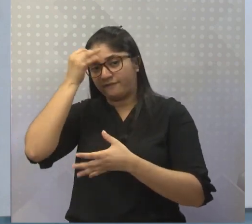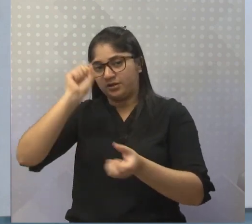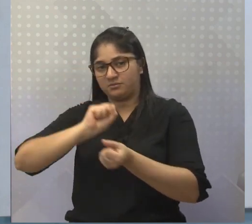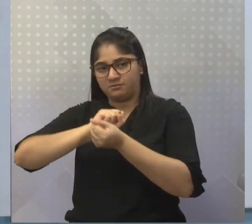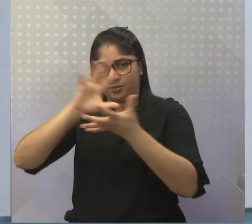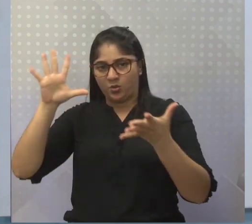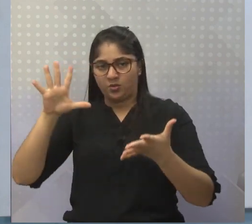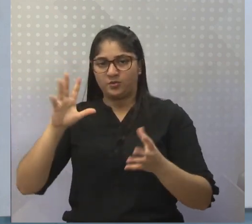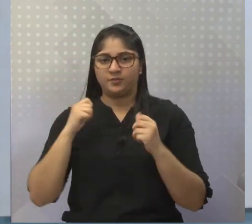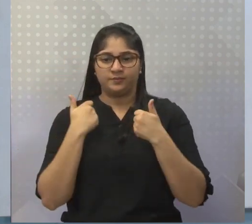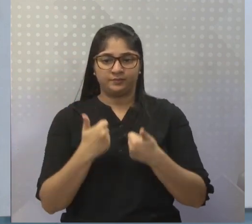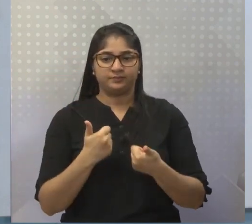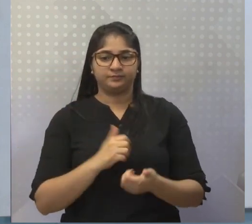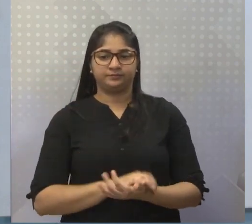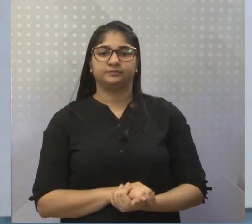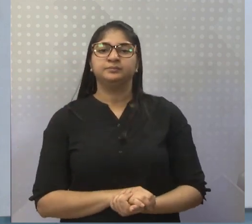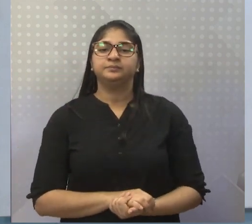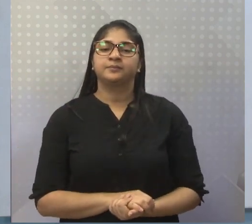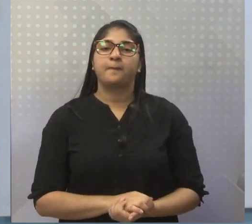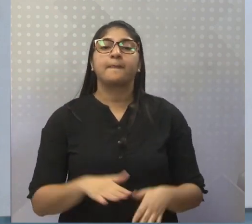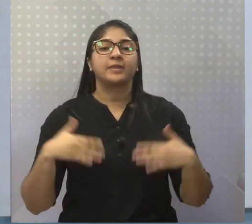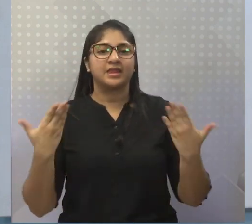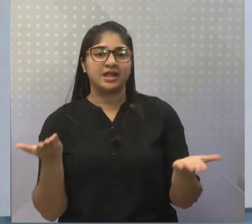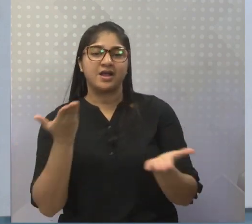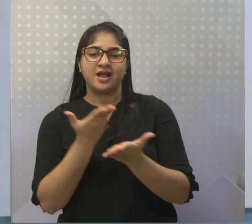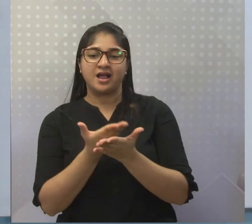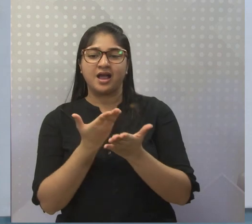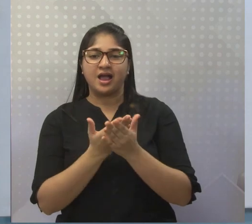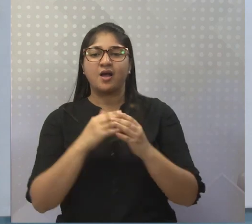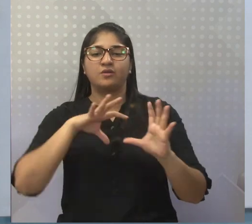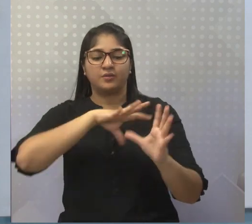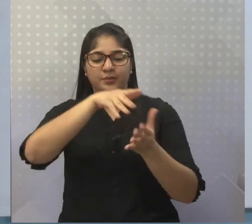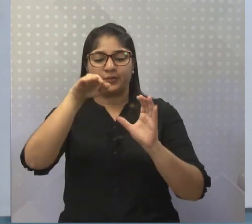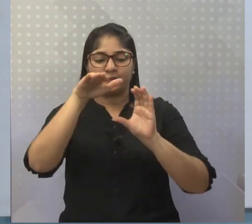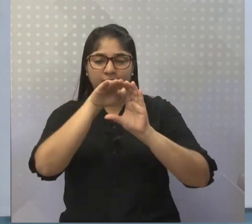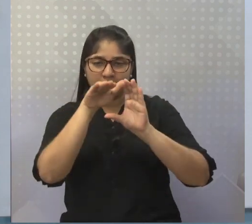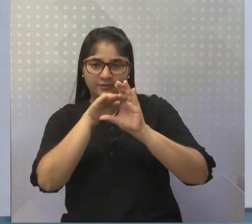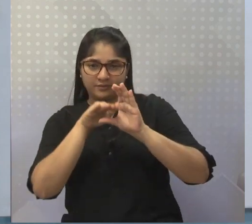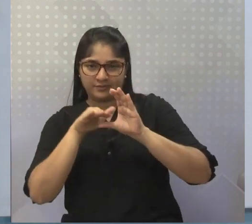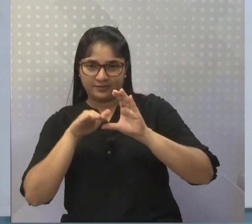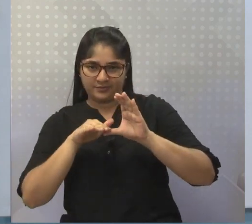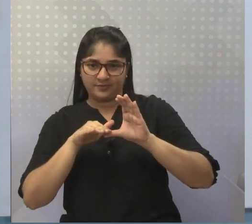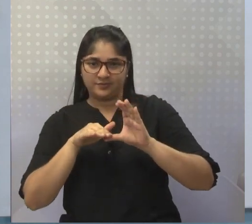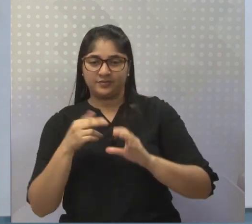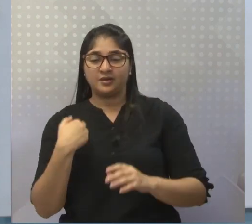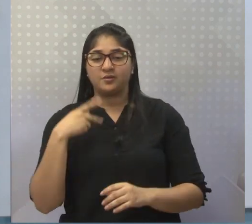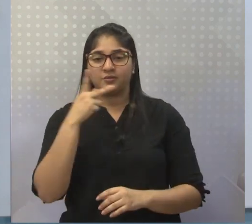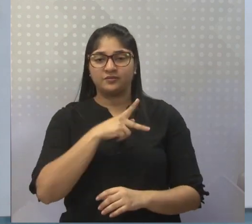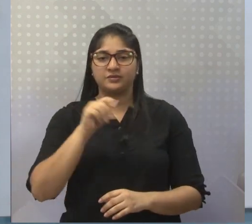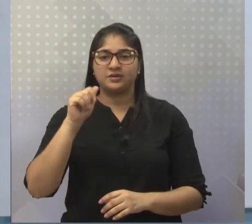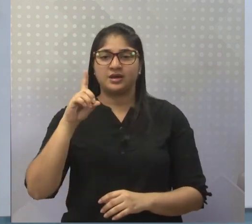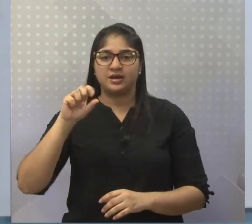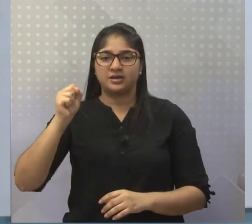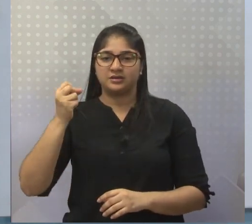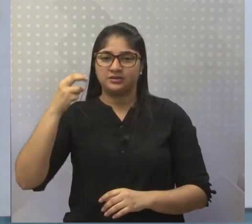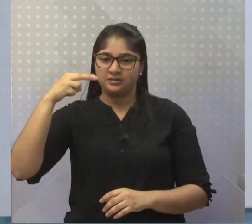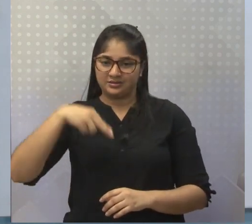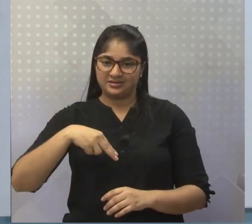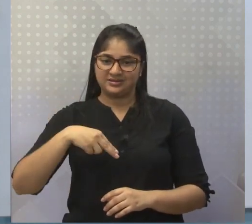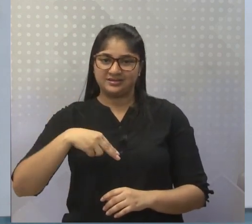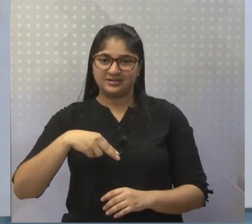estou dele tá bom essa foi a aula sobre a estrutura do nosso planeta terra me chamo hades o ícaro